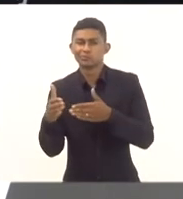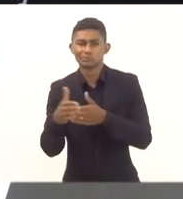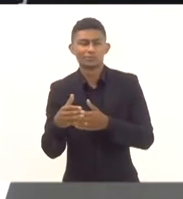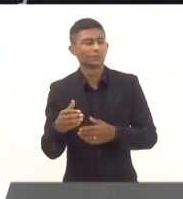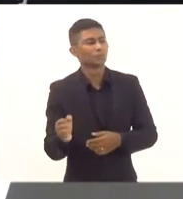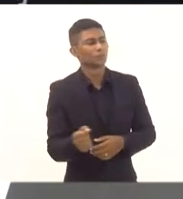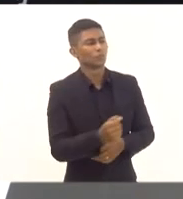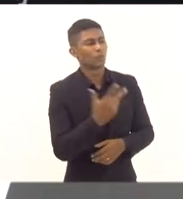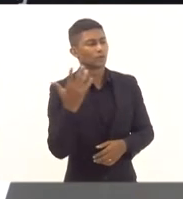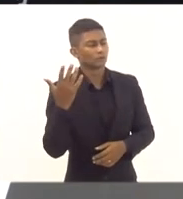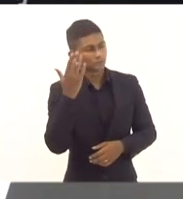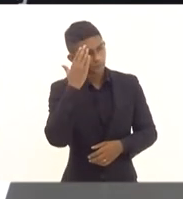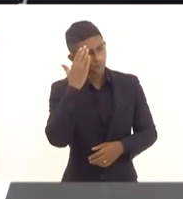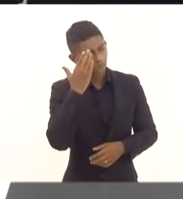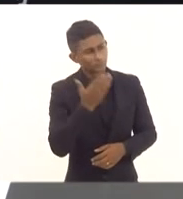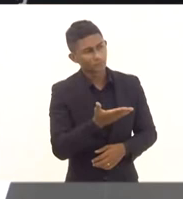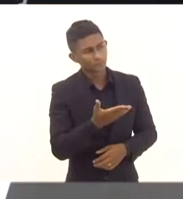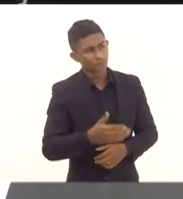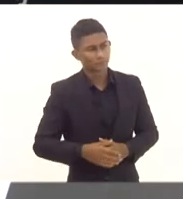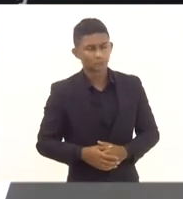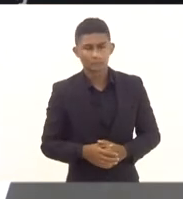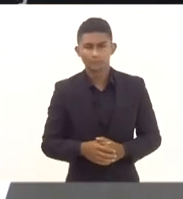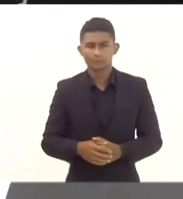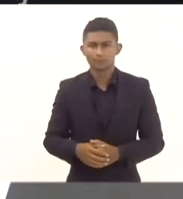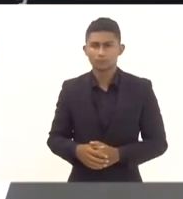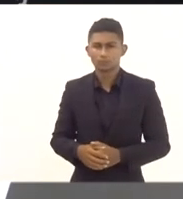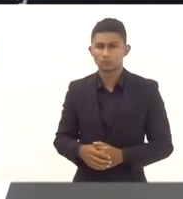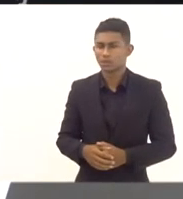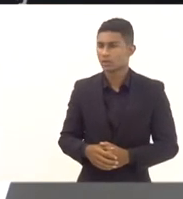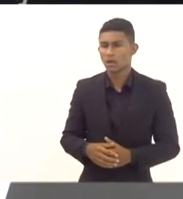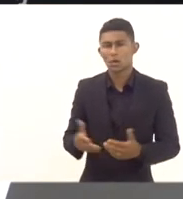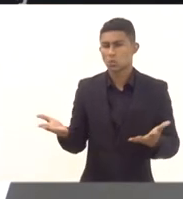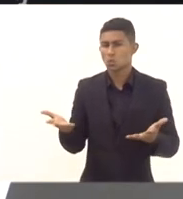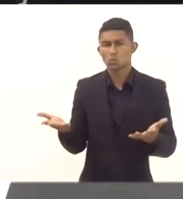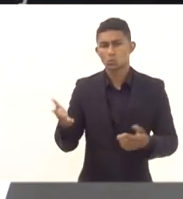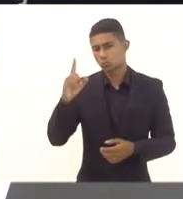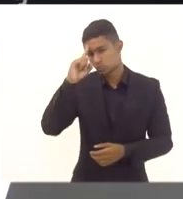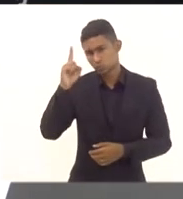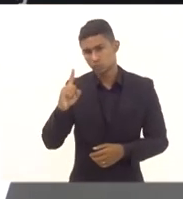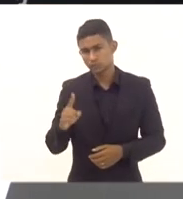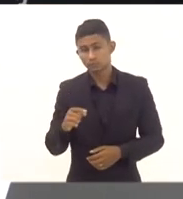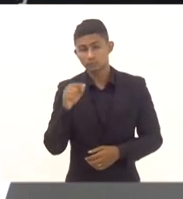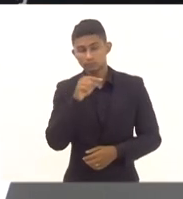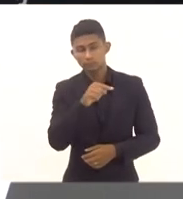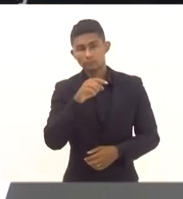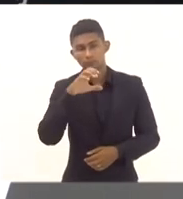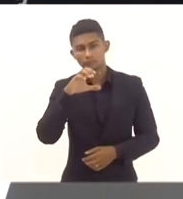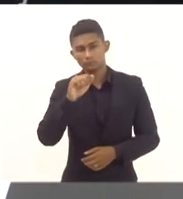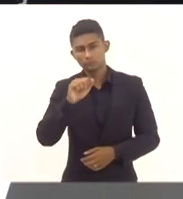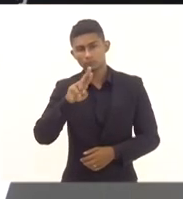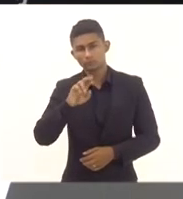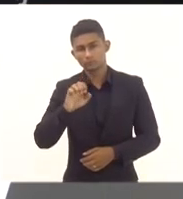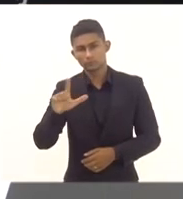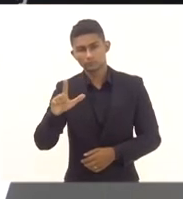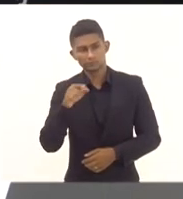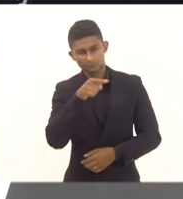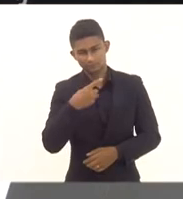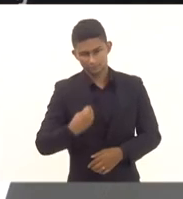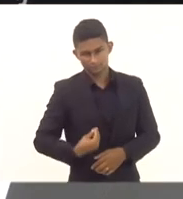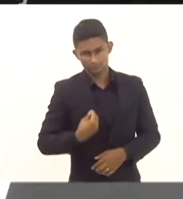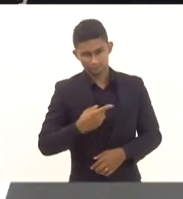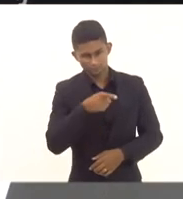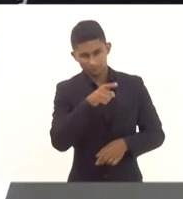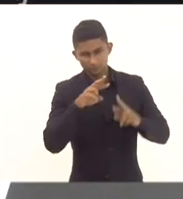o jantar totalmente adaptado ao totalmente não acho que a Carol tá aí Acho que pelo que eu tenho visto